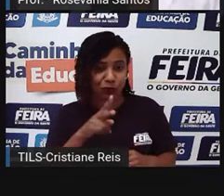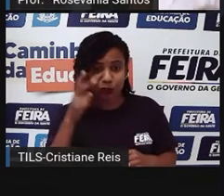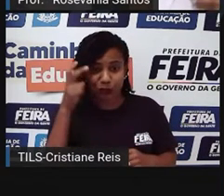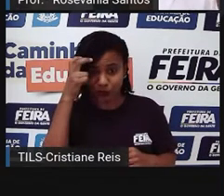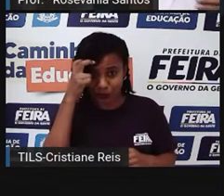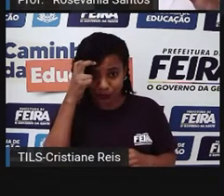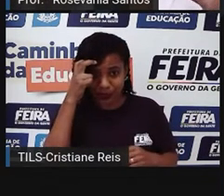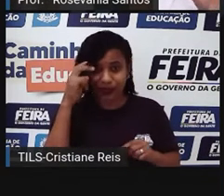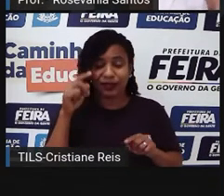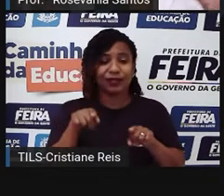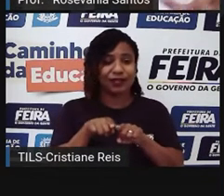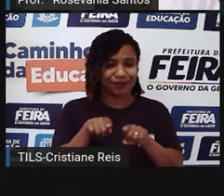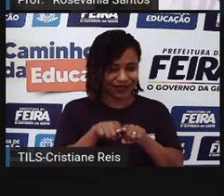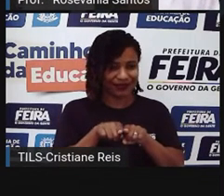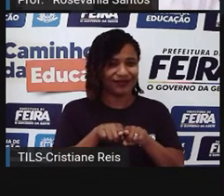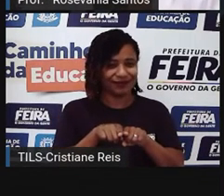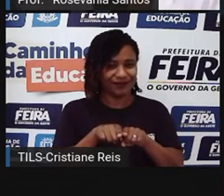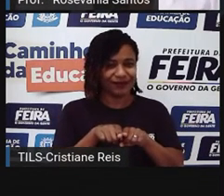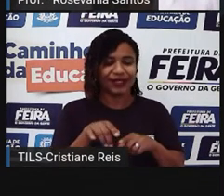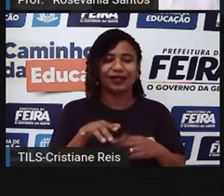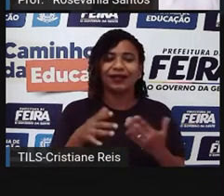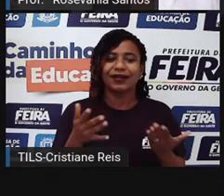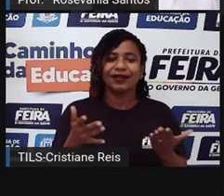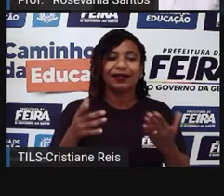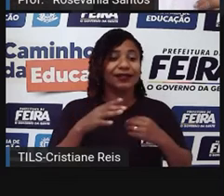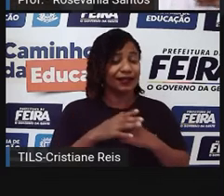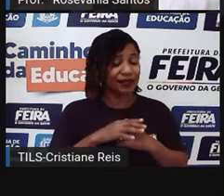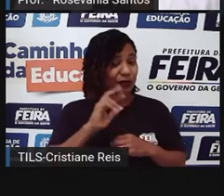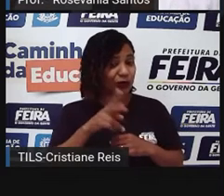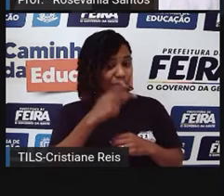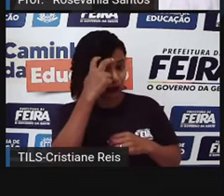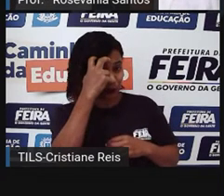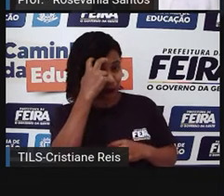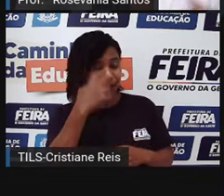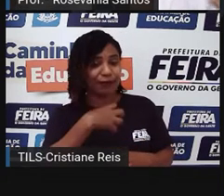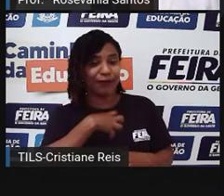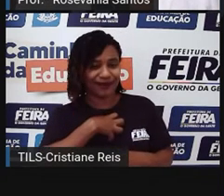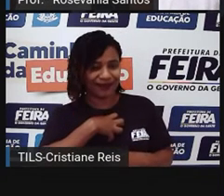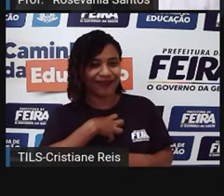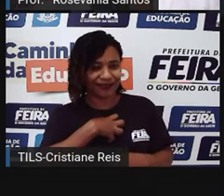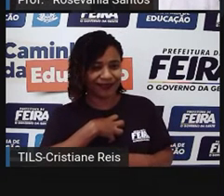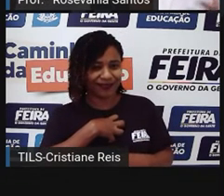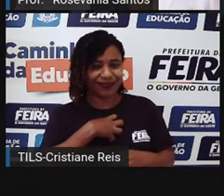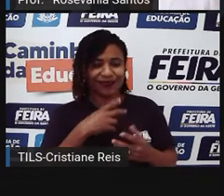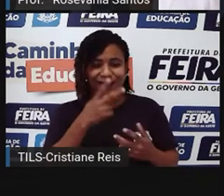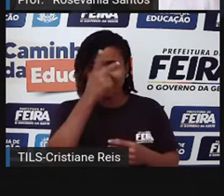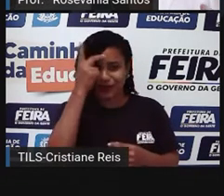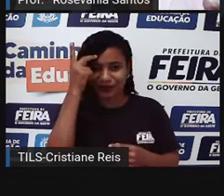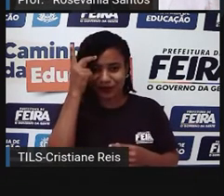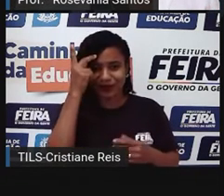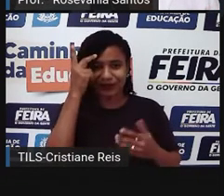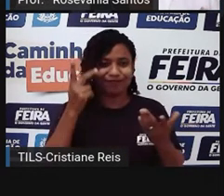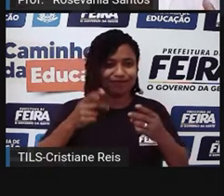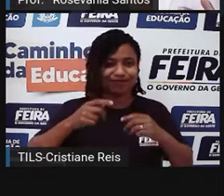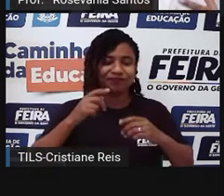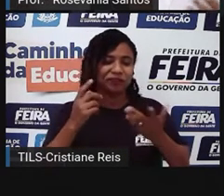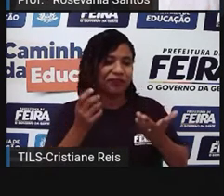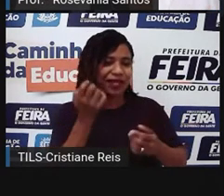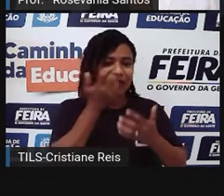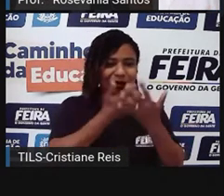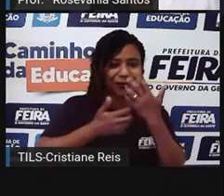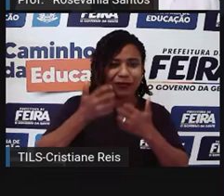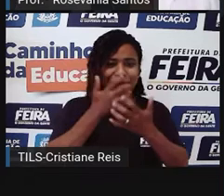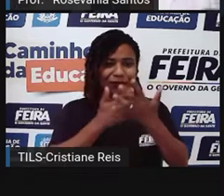dessas bandas K-pop, né, da cultura coreana, que durante muito tempo ninguém nem falava muita coisa de, né,